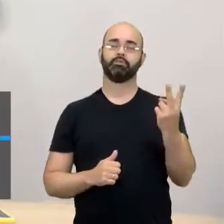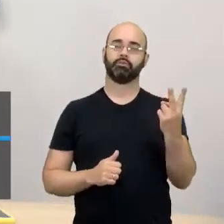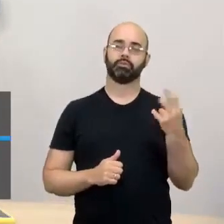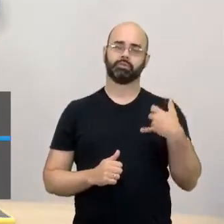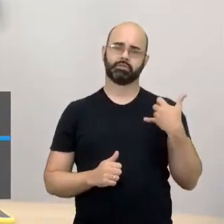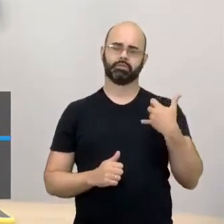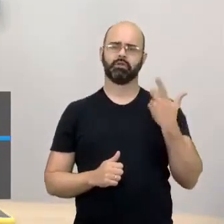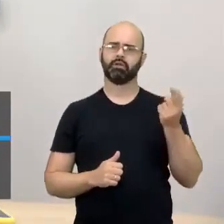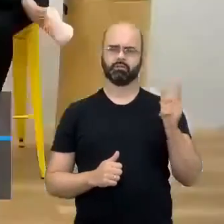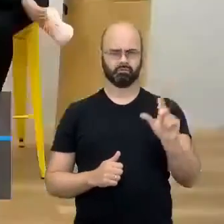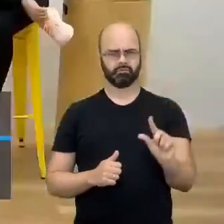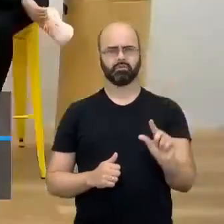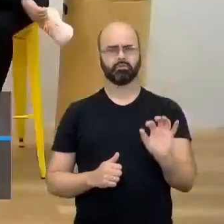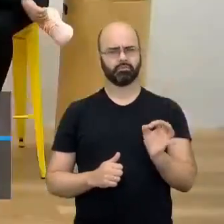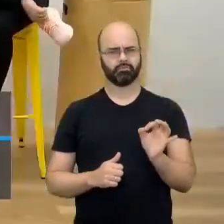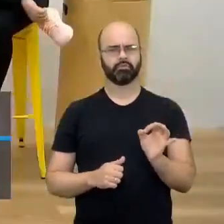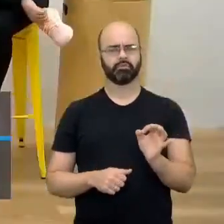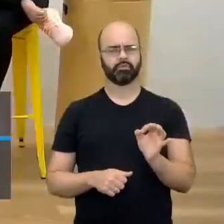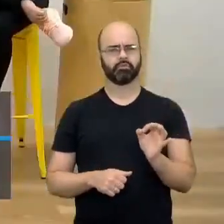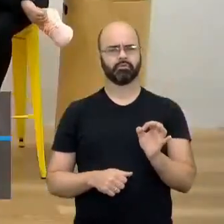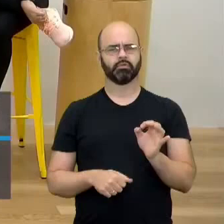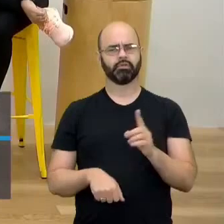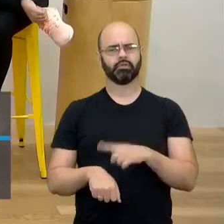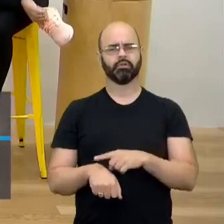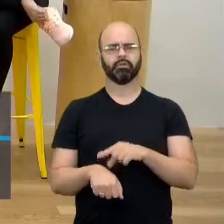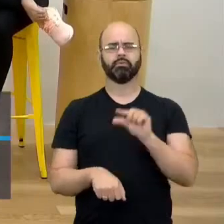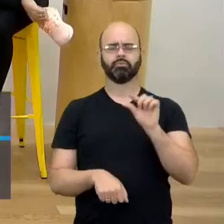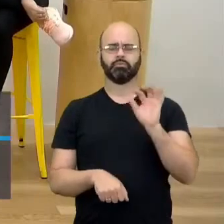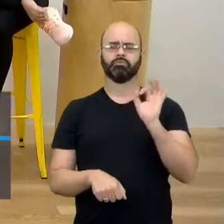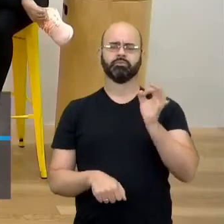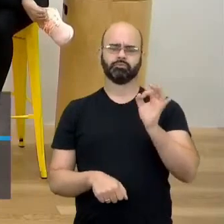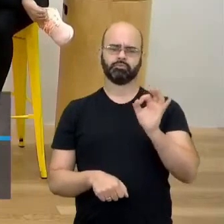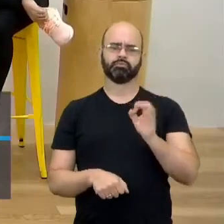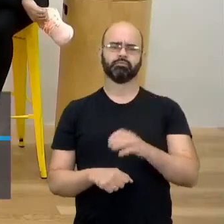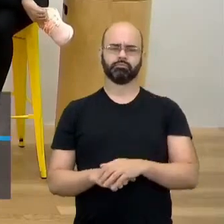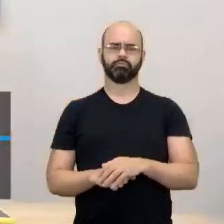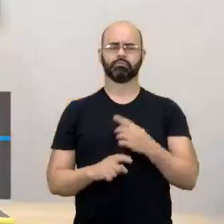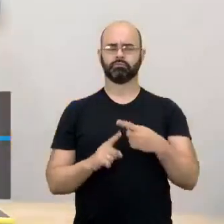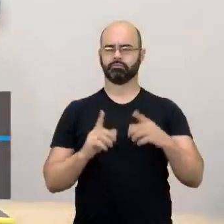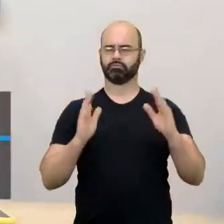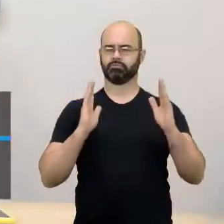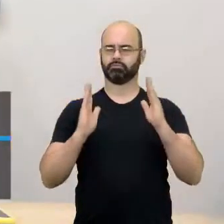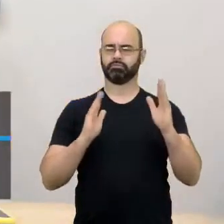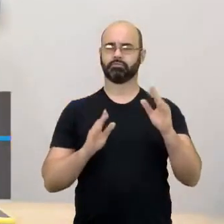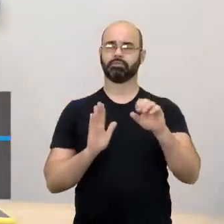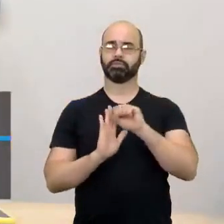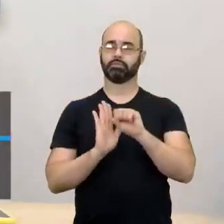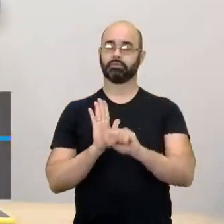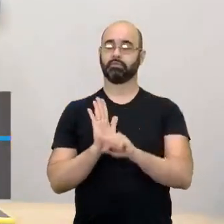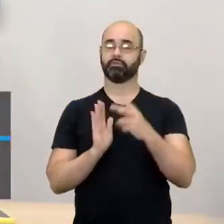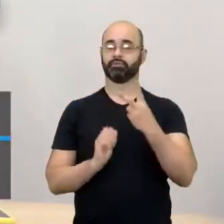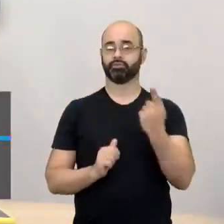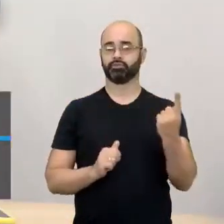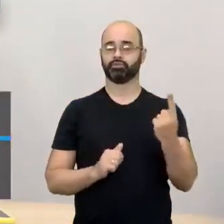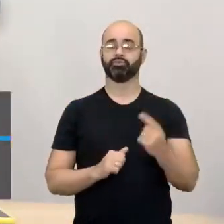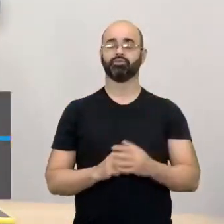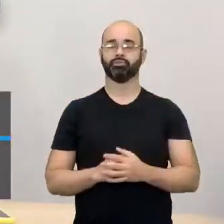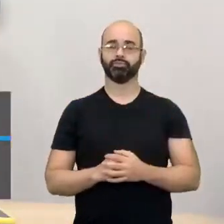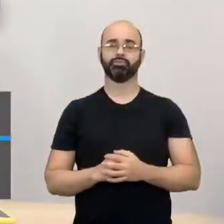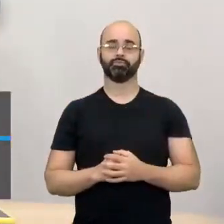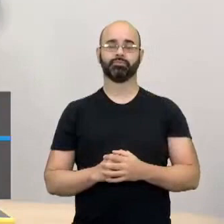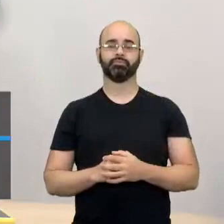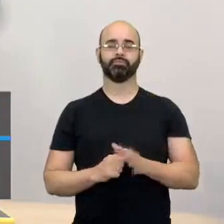baixo, né? É pouco tempo. Pouco tempo que a gente está falando aí já num período aí do século XXI. Se você for